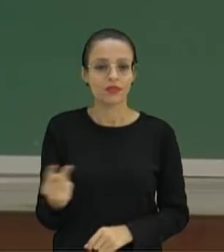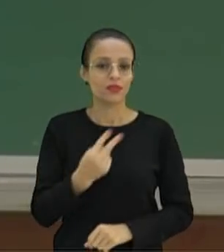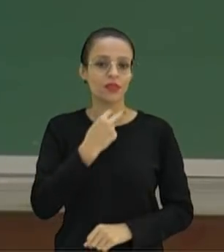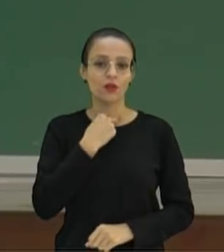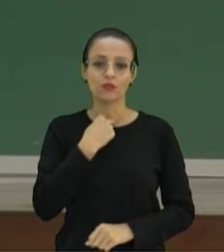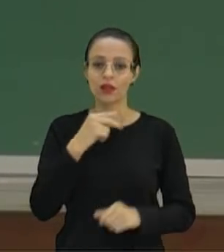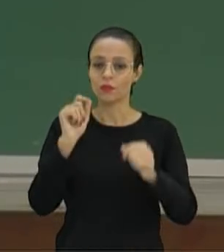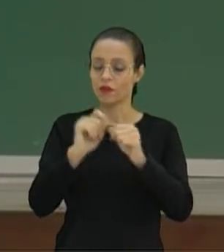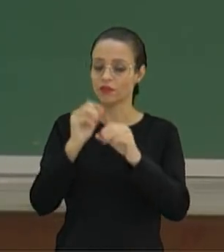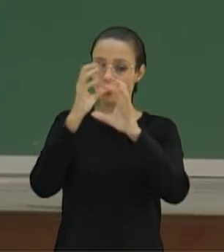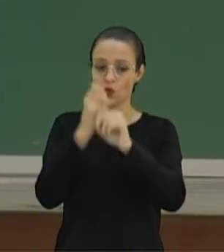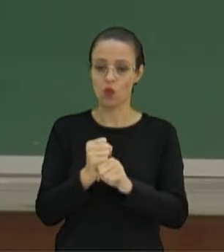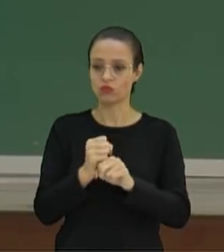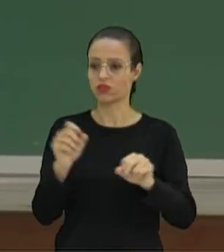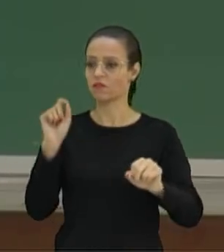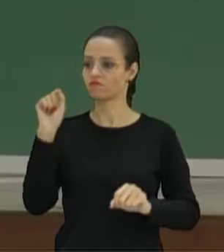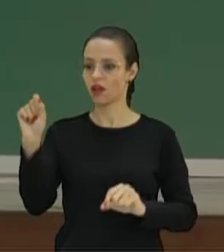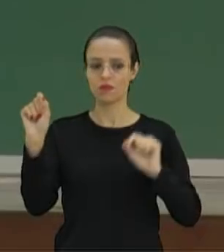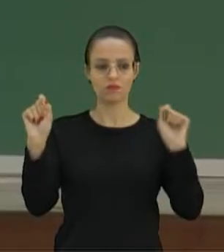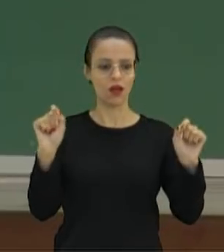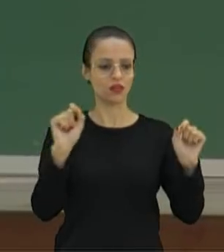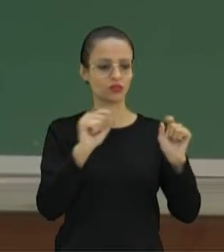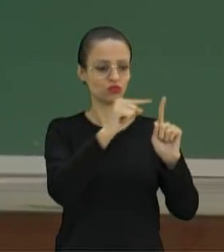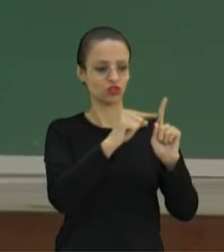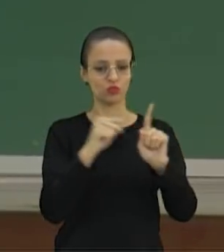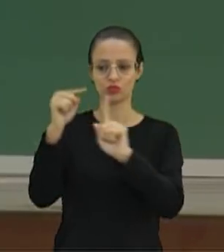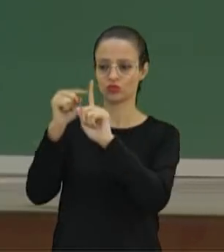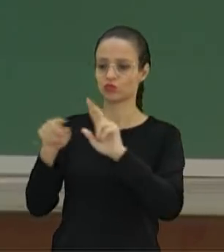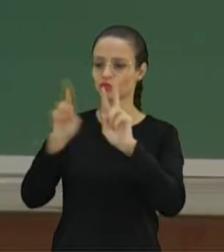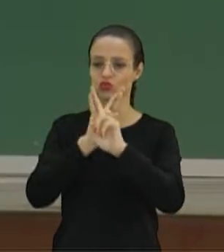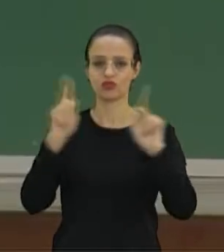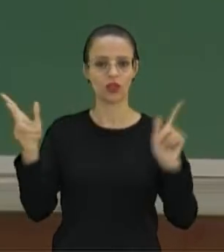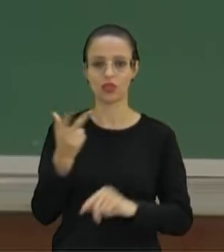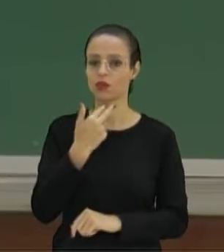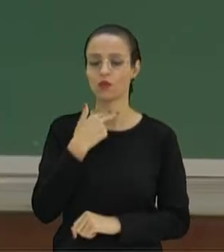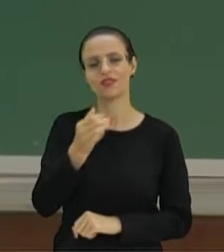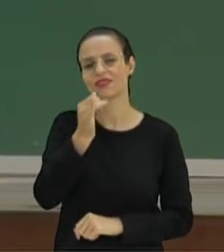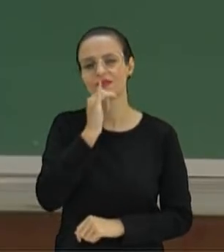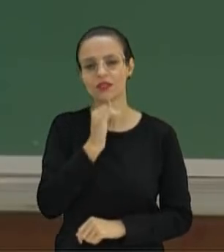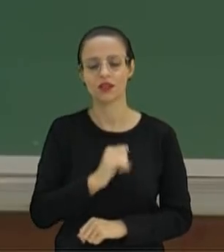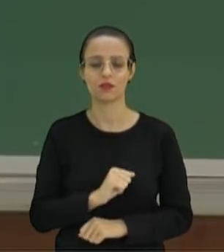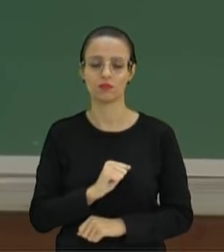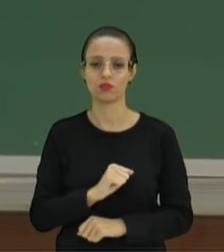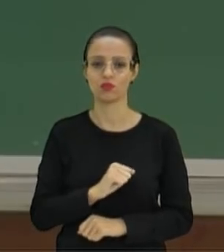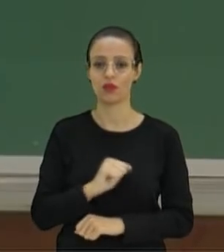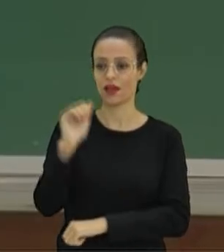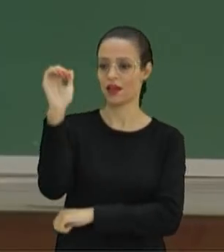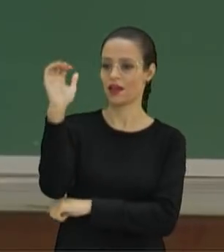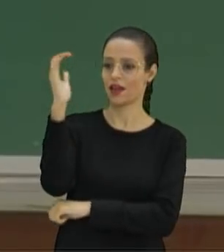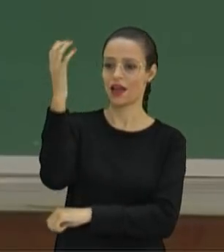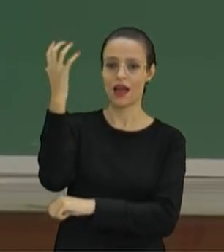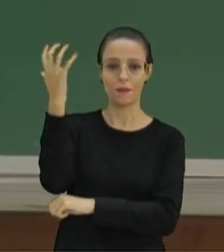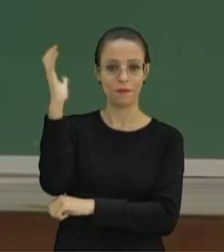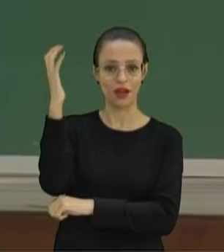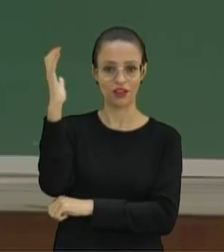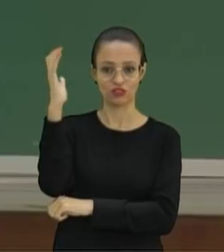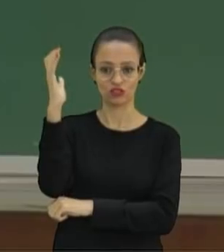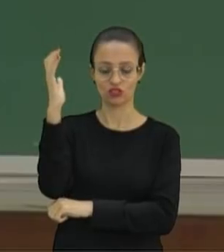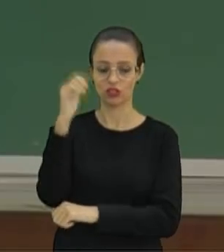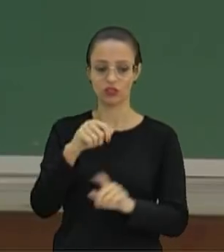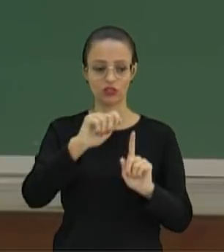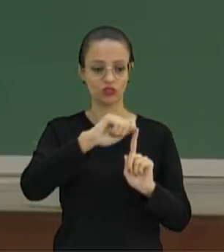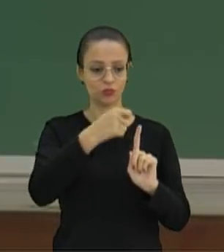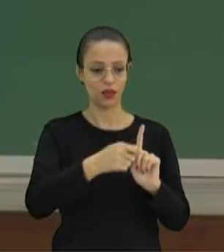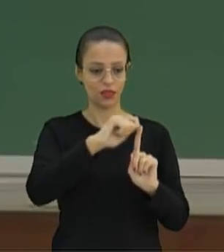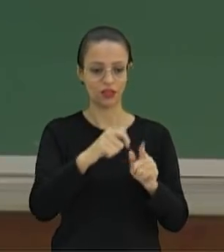fazer operações com unidades de medidas diferentes? Eu não posso pegar, por exemplo, um abacaxi, dividir por uma